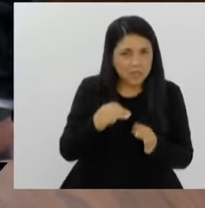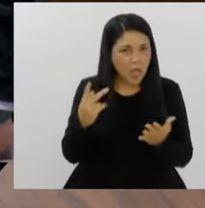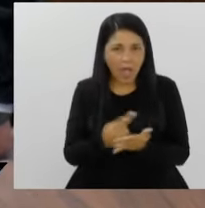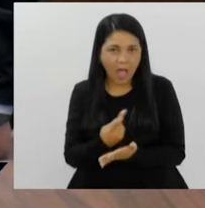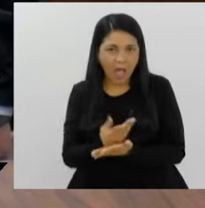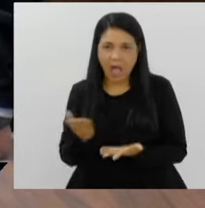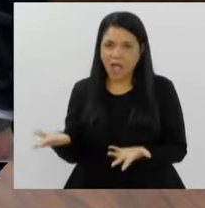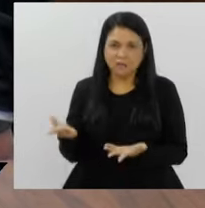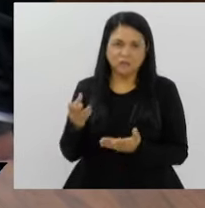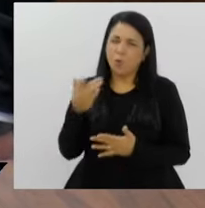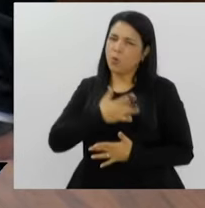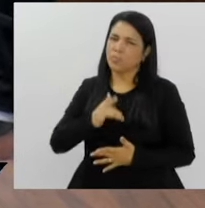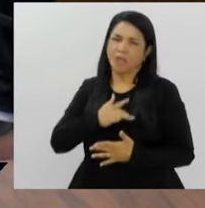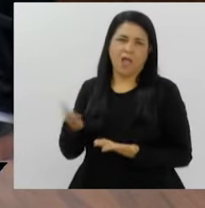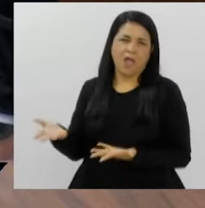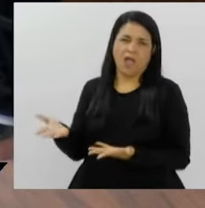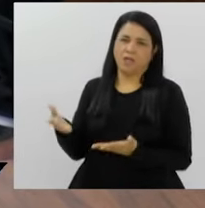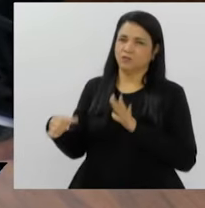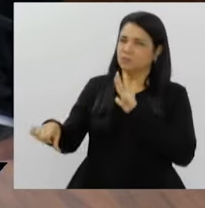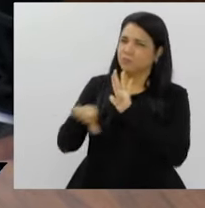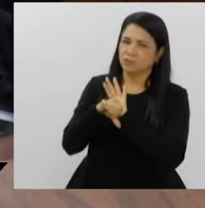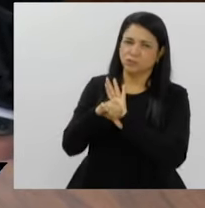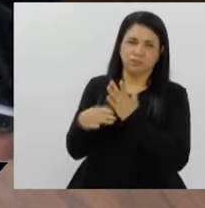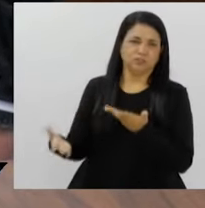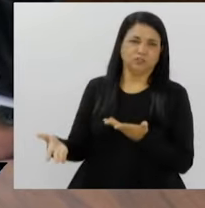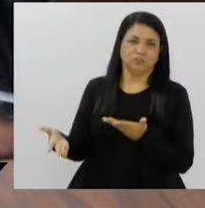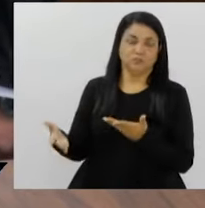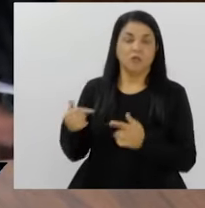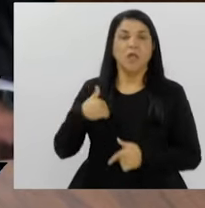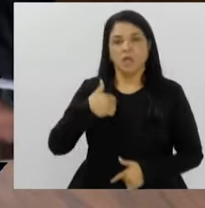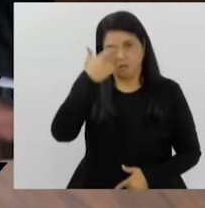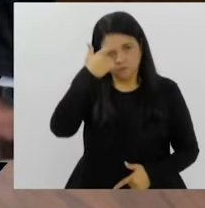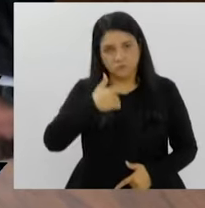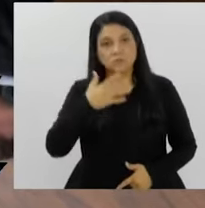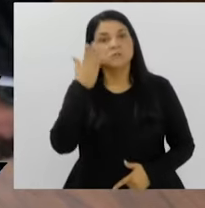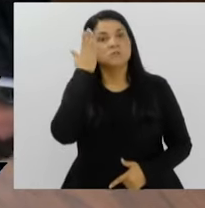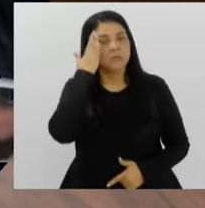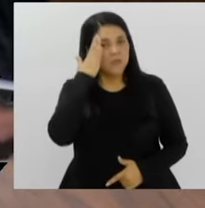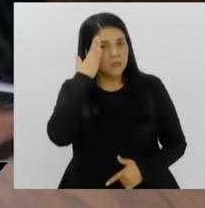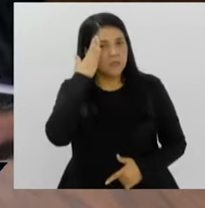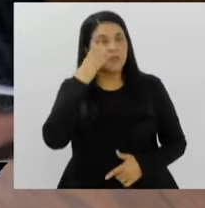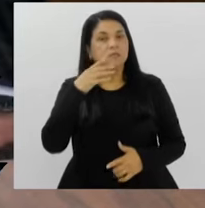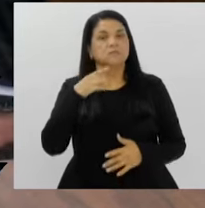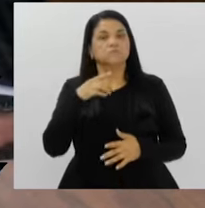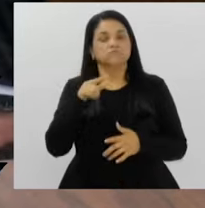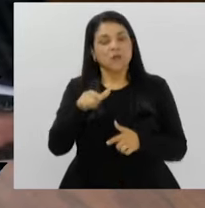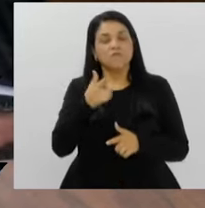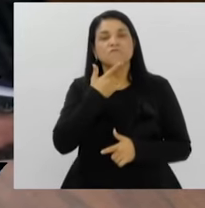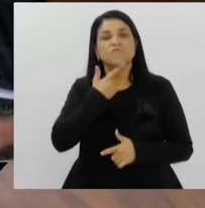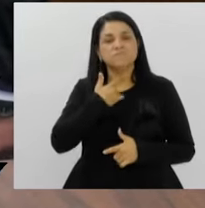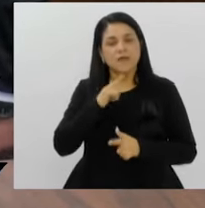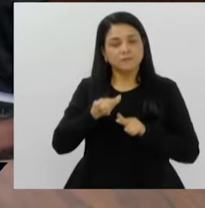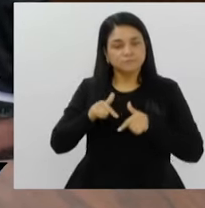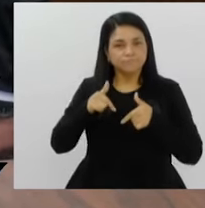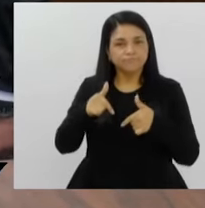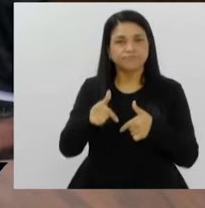Senhor presidente, eu sei da determinação e da vontade do senhor em fazer tudo